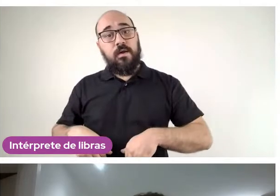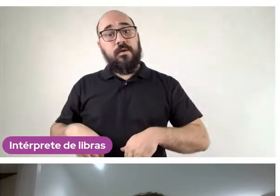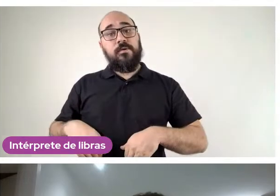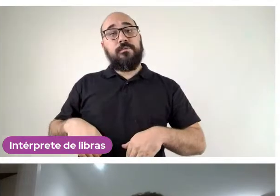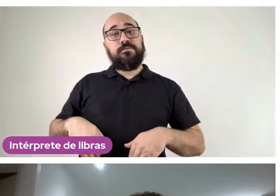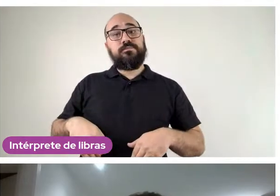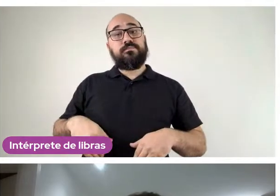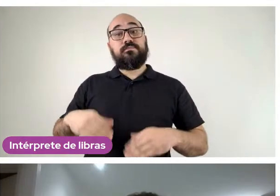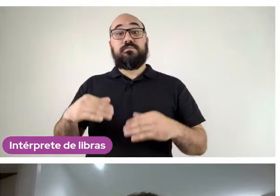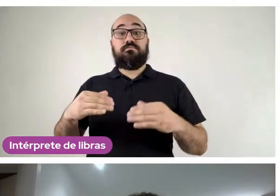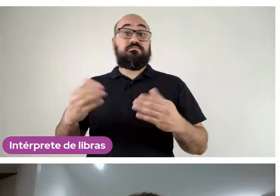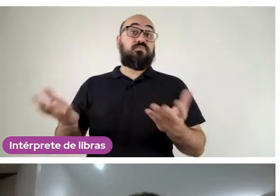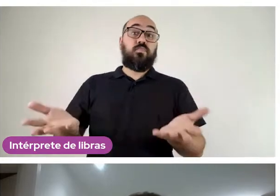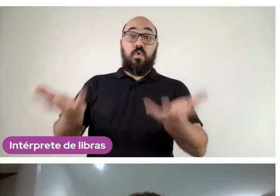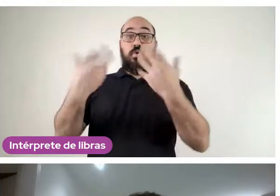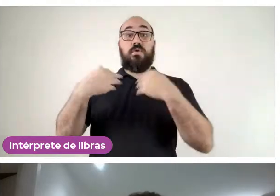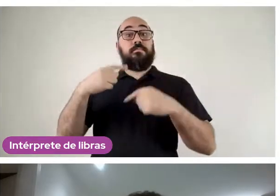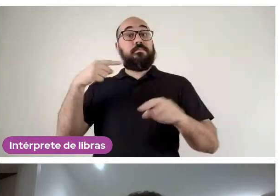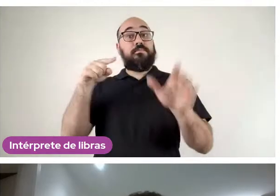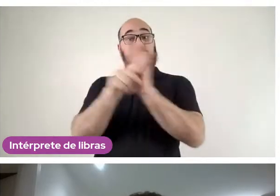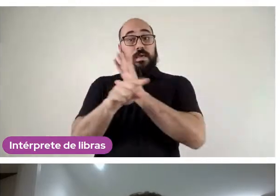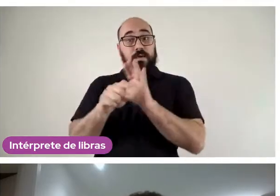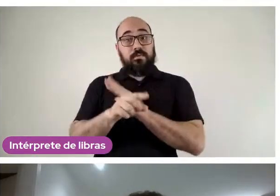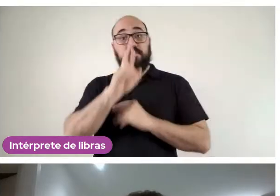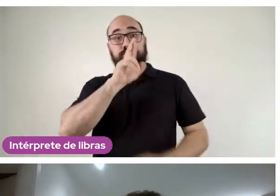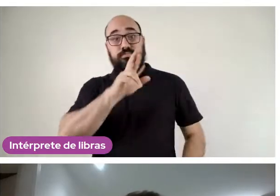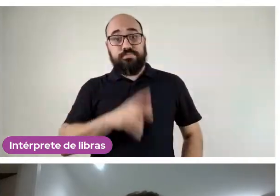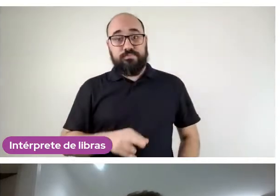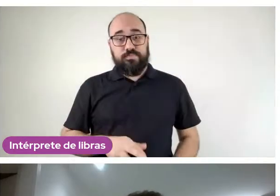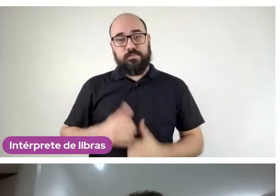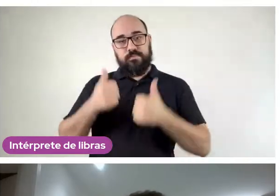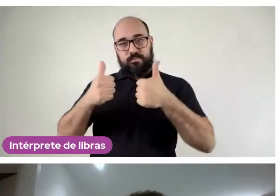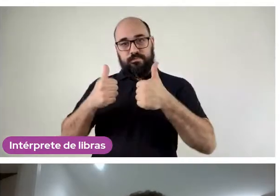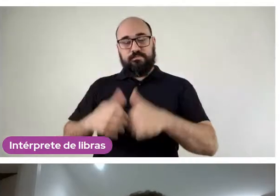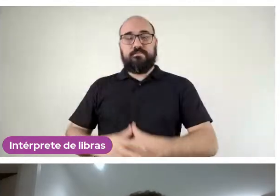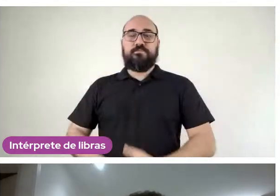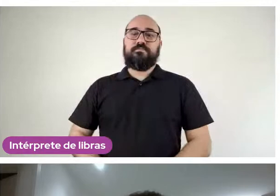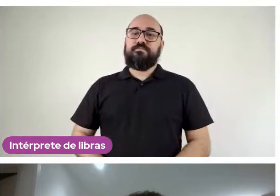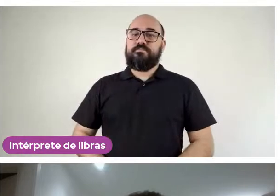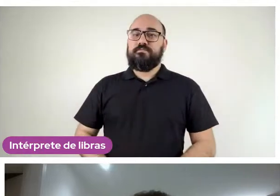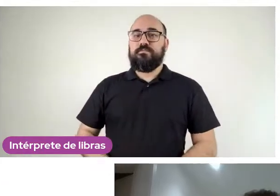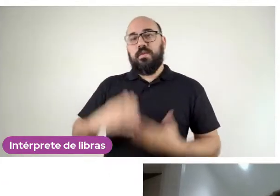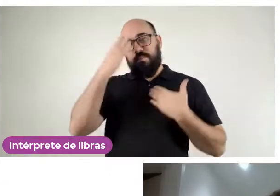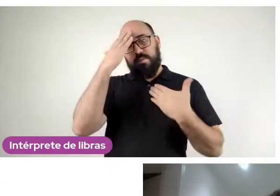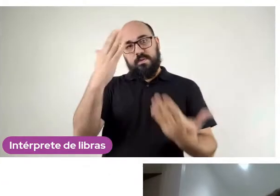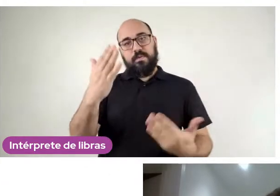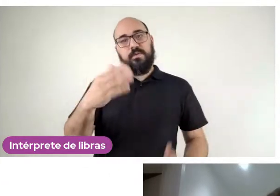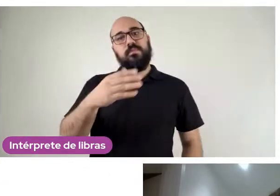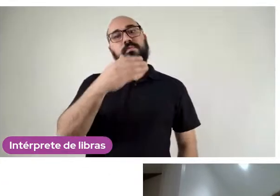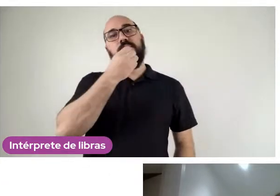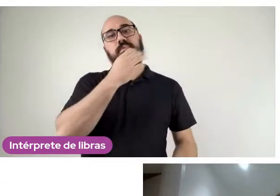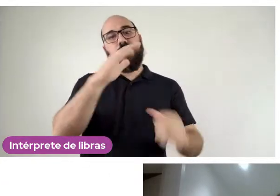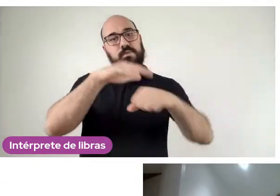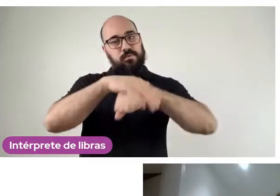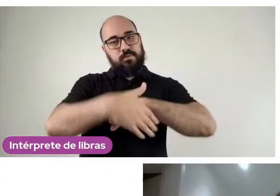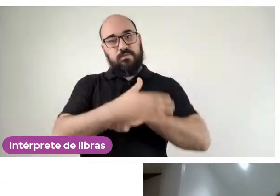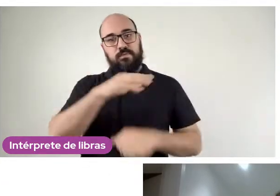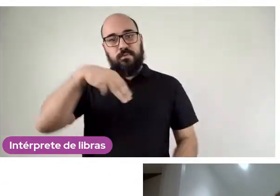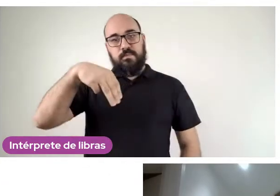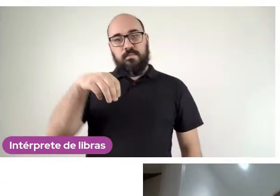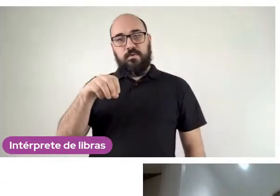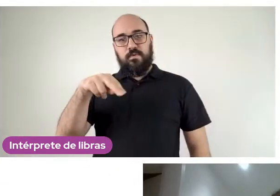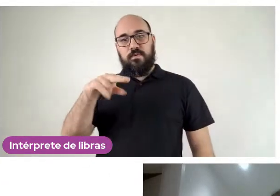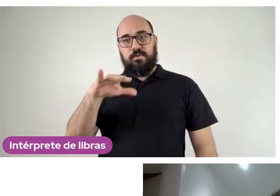voltam os três para responder algumas perguntas comigo. Obrigada, Letícia. Boa noite, Simone. Olá, boa